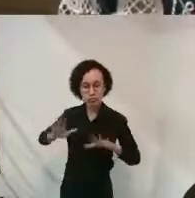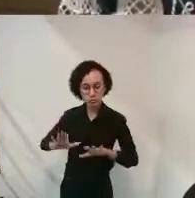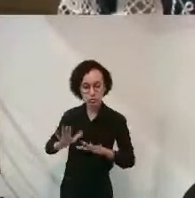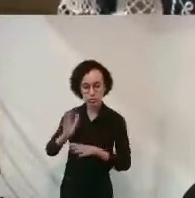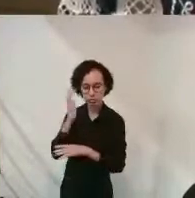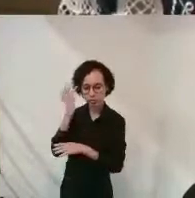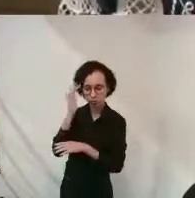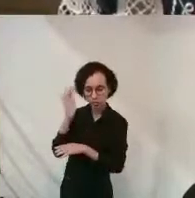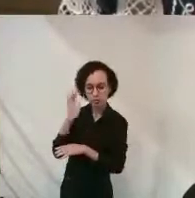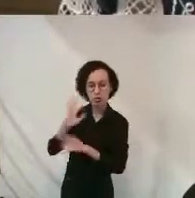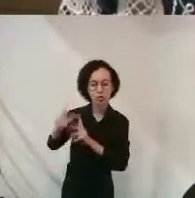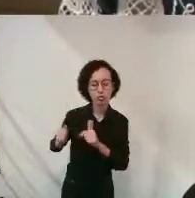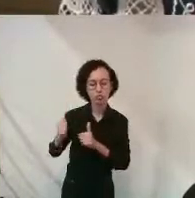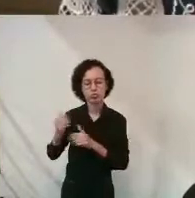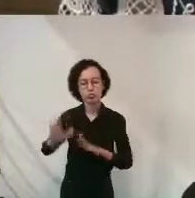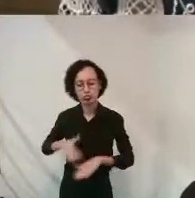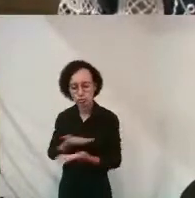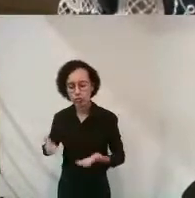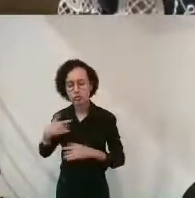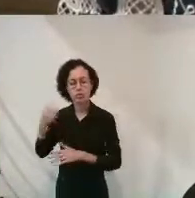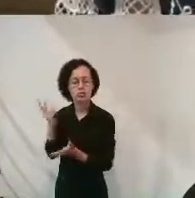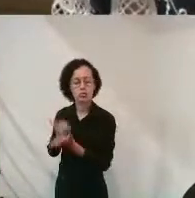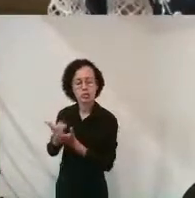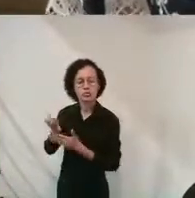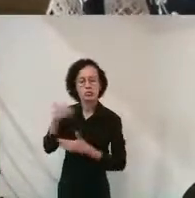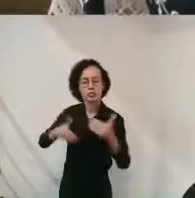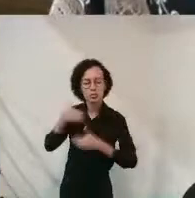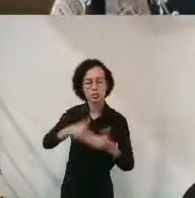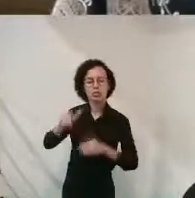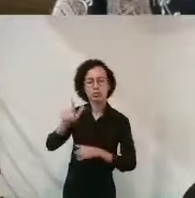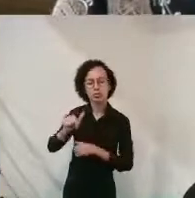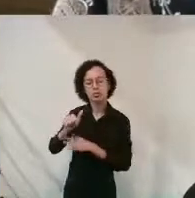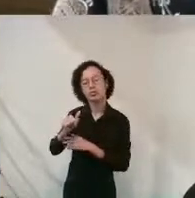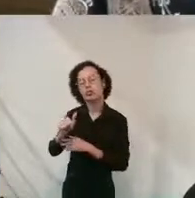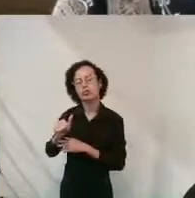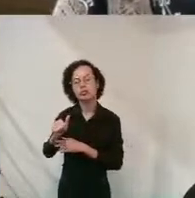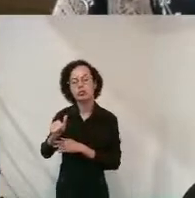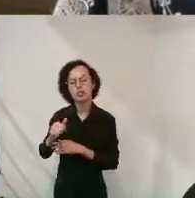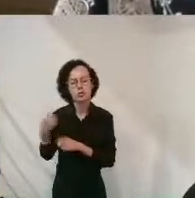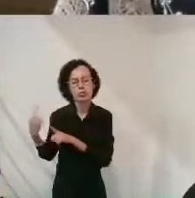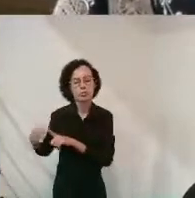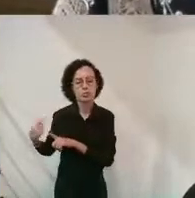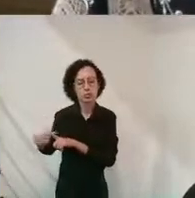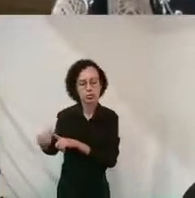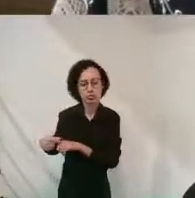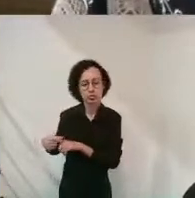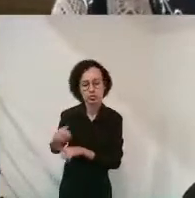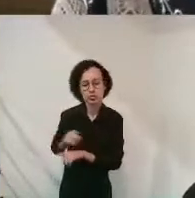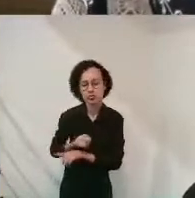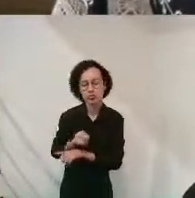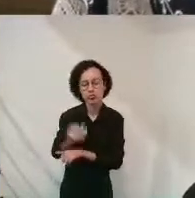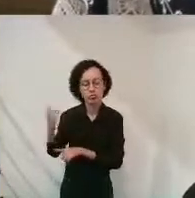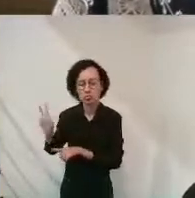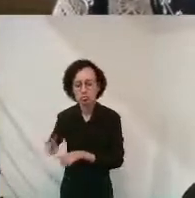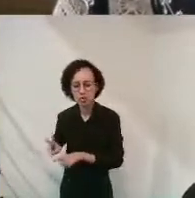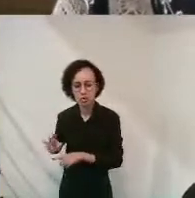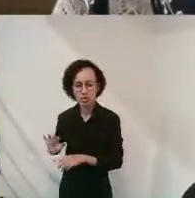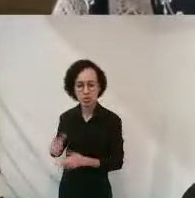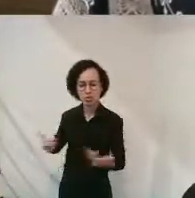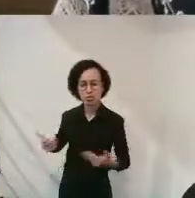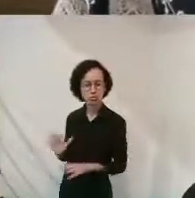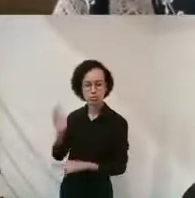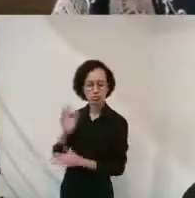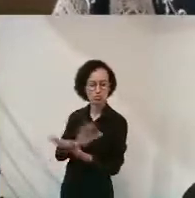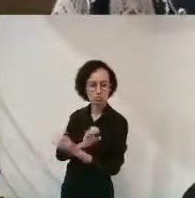os eventos que eu participo é justamente no sentido de por que muitas vezes as coisas não